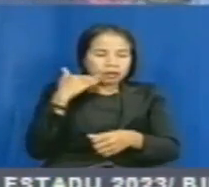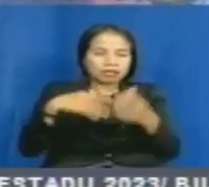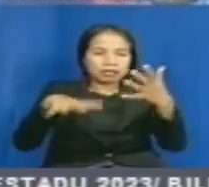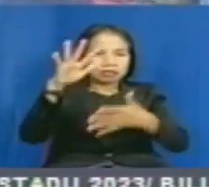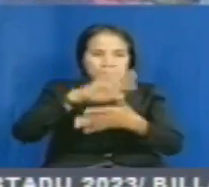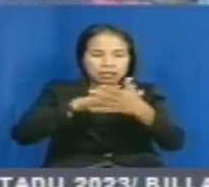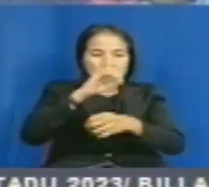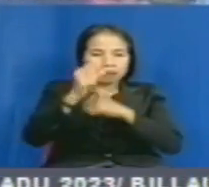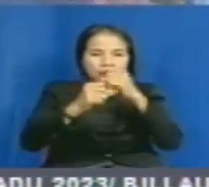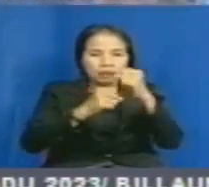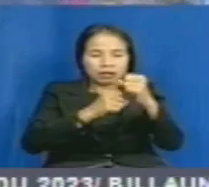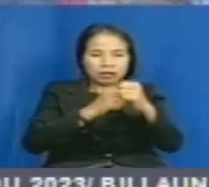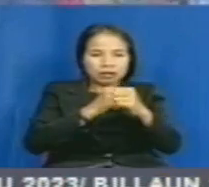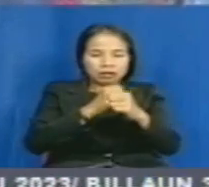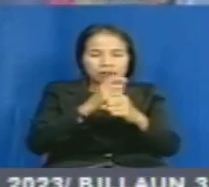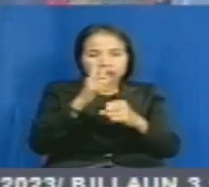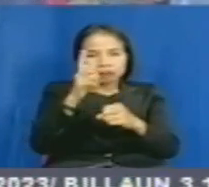relação diplomática com Coreia,